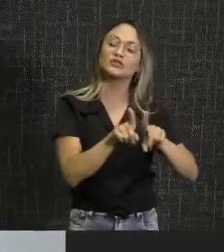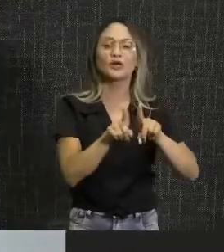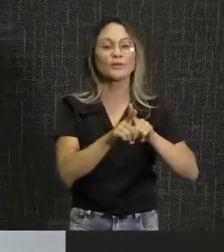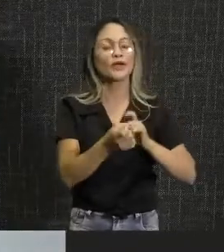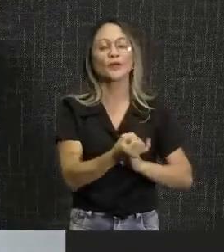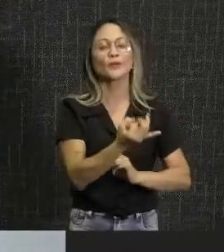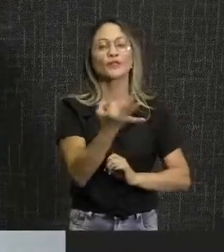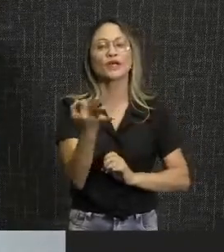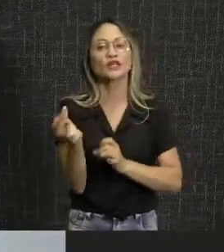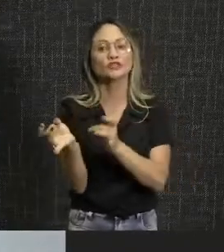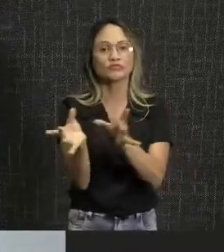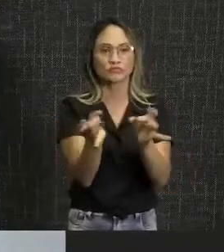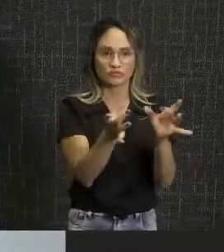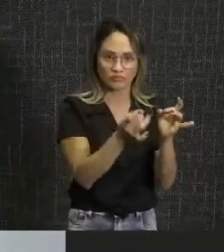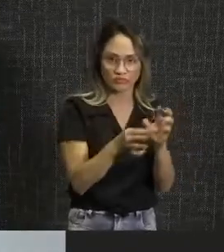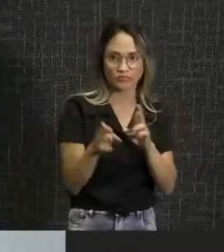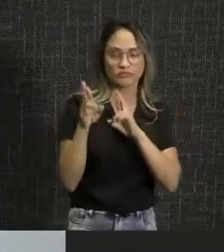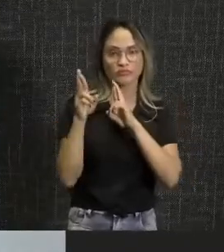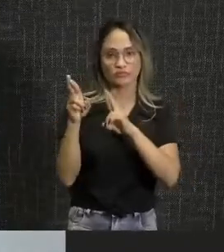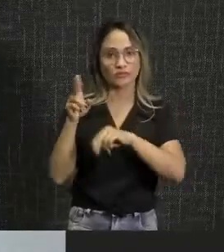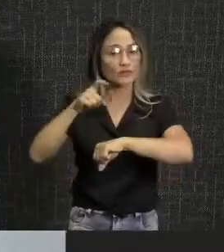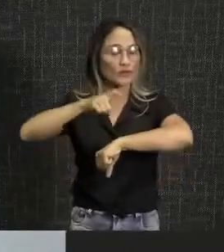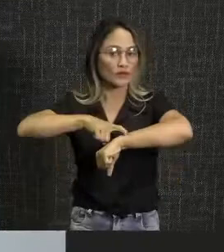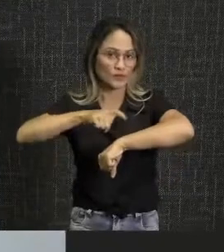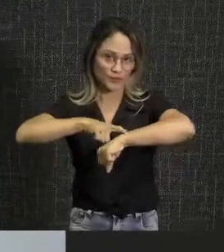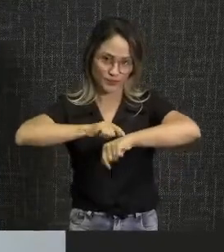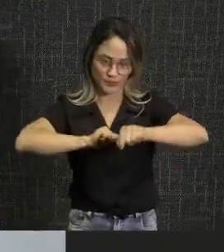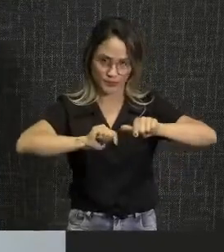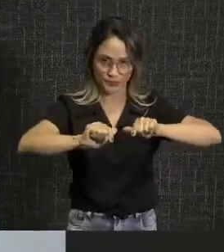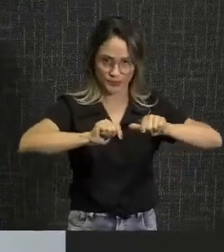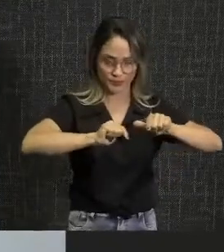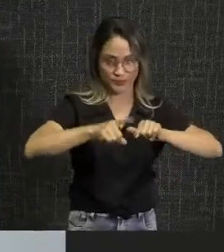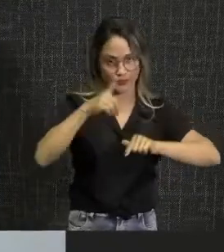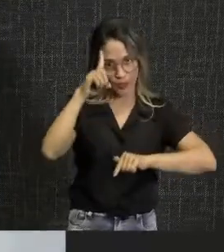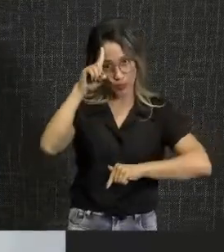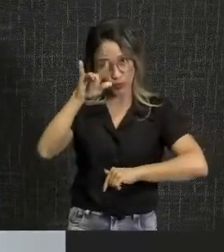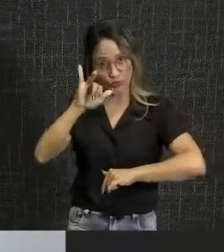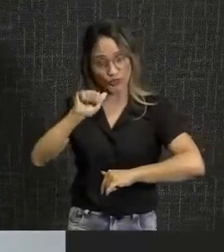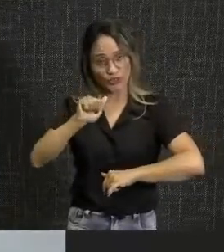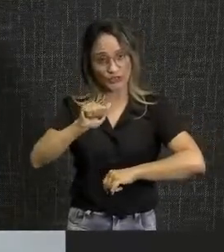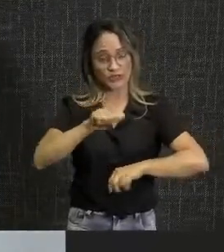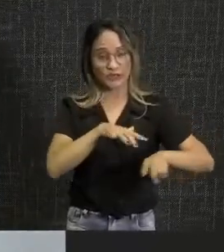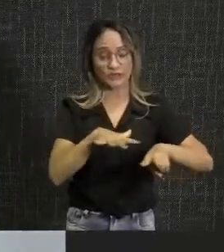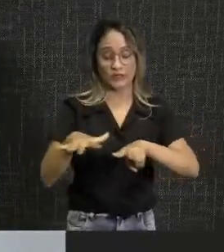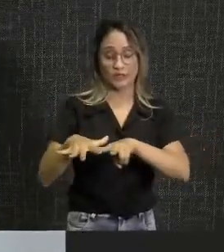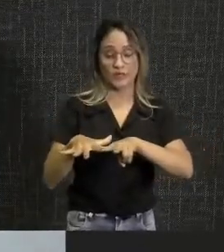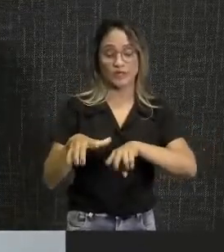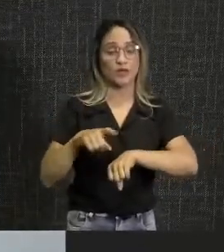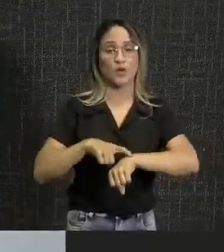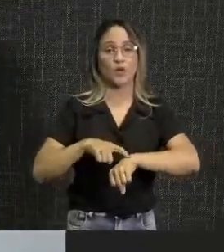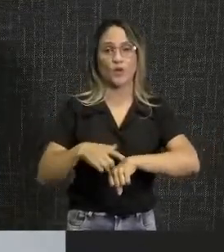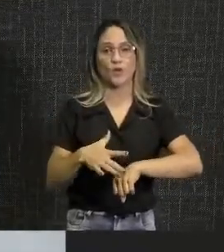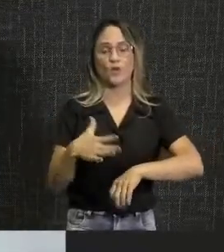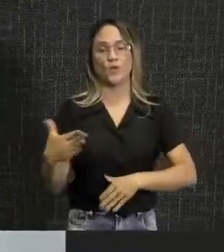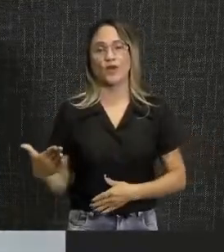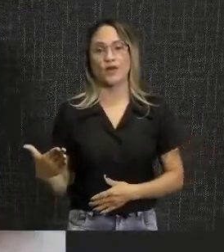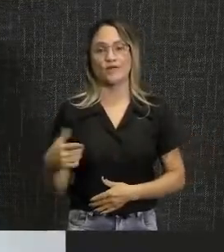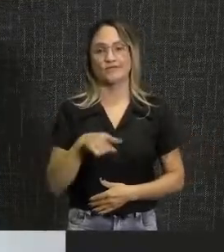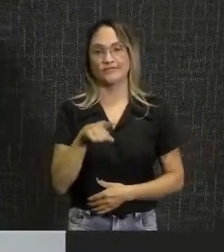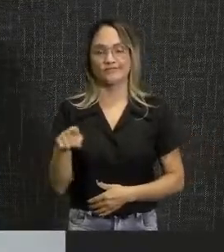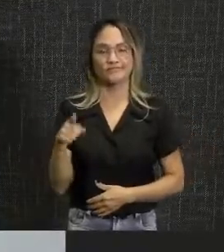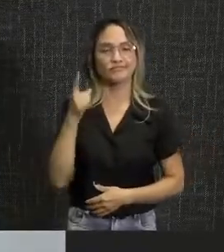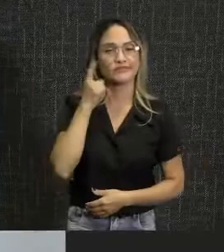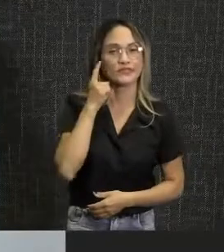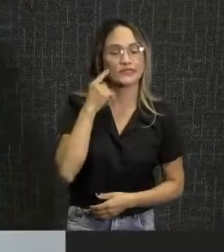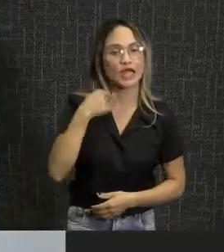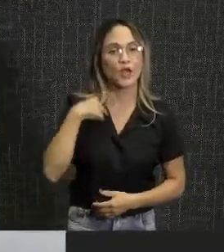vendas esperada, as horas que vai trabalhar nos dias, nas semanas, você fala, olha, a minha projeção